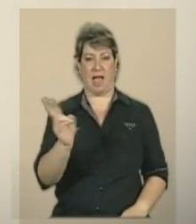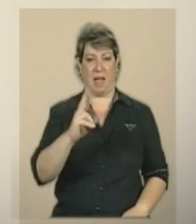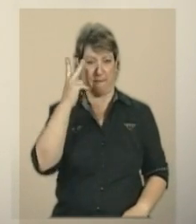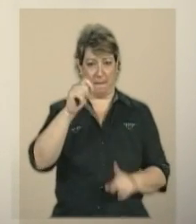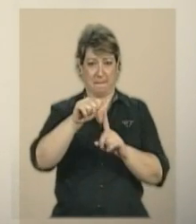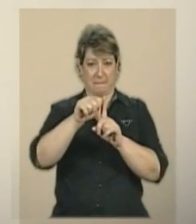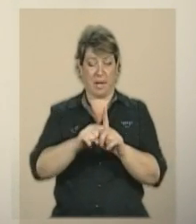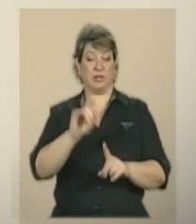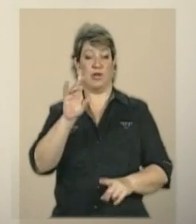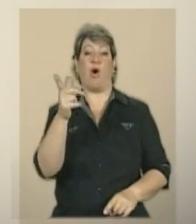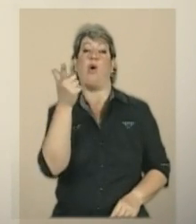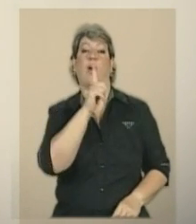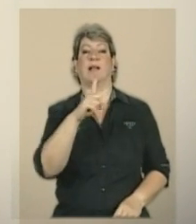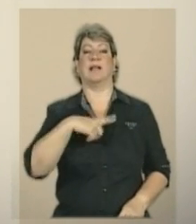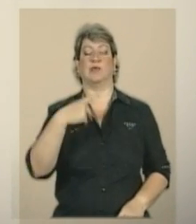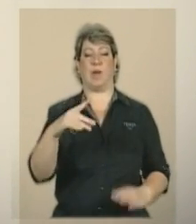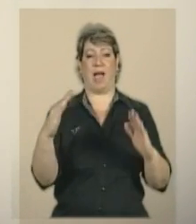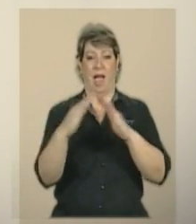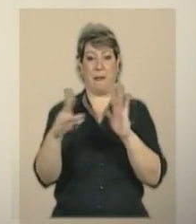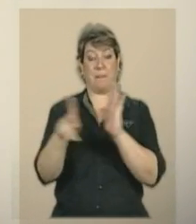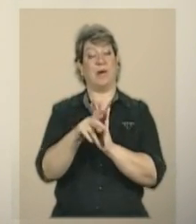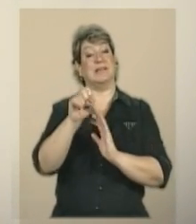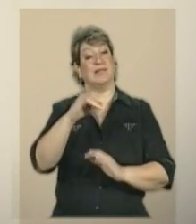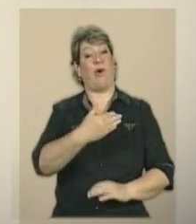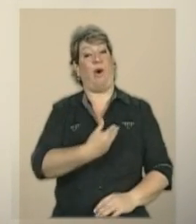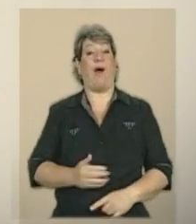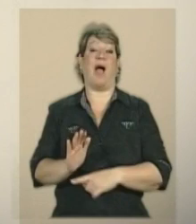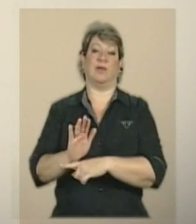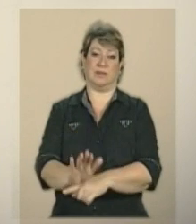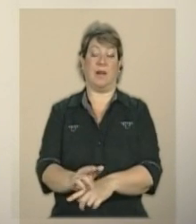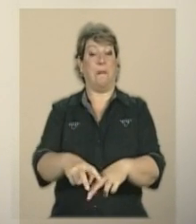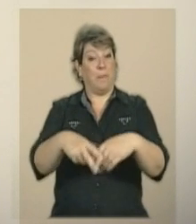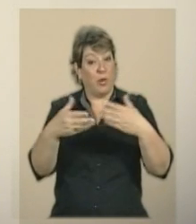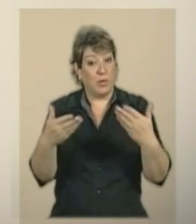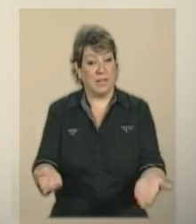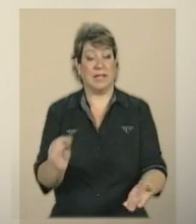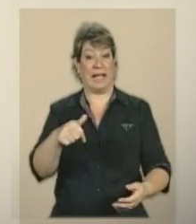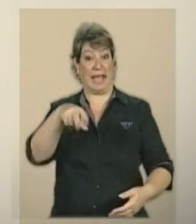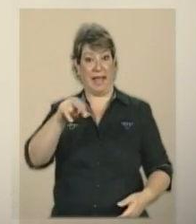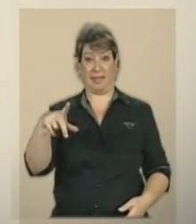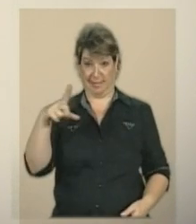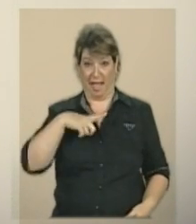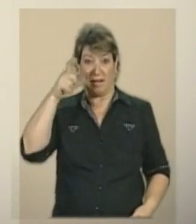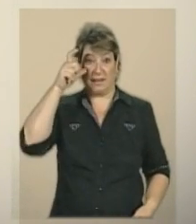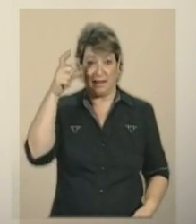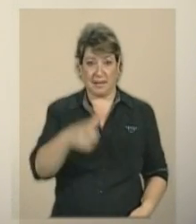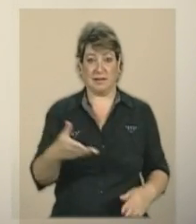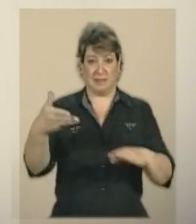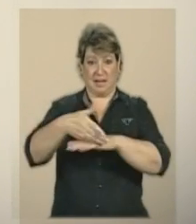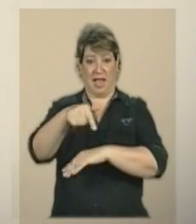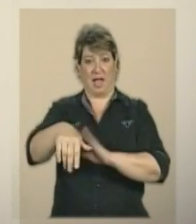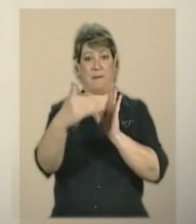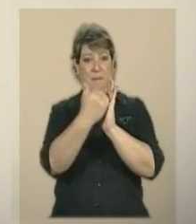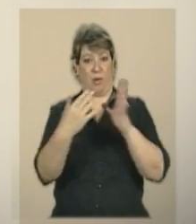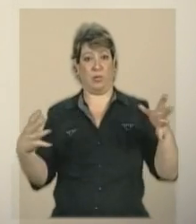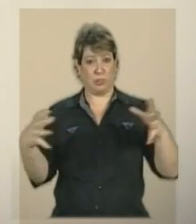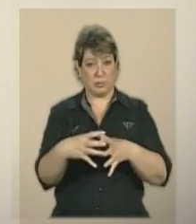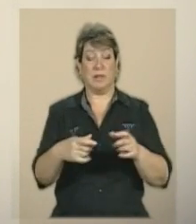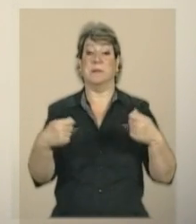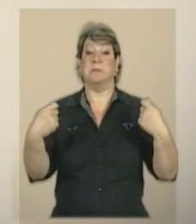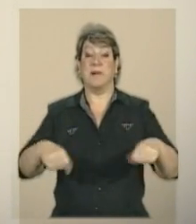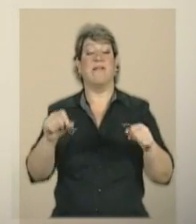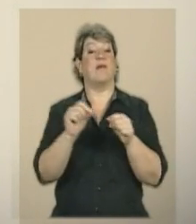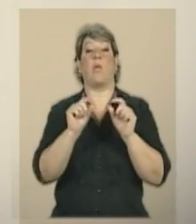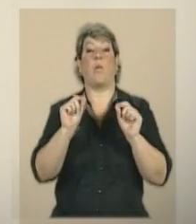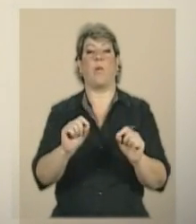conseguem ter sua casa própria Se o governo ajudar por isso quem estiver interessado em participar do programa deve fazer